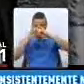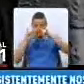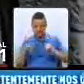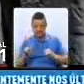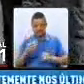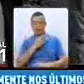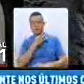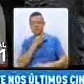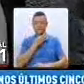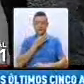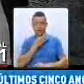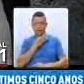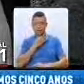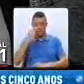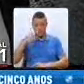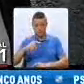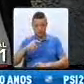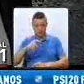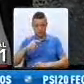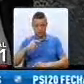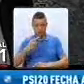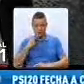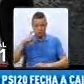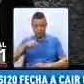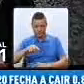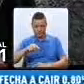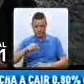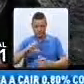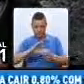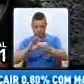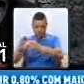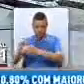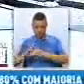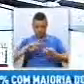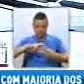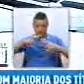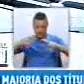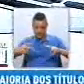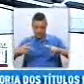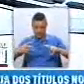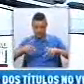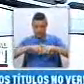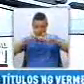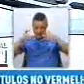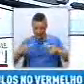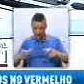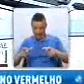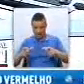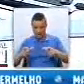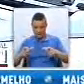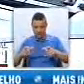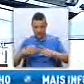fado. Sim. Nós fizemos e montamos esta operação com a colaboração da Câmara Municipal de Vila Nova de Gaia, que é